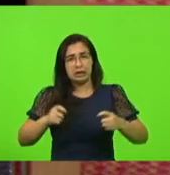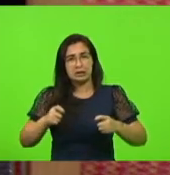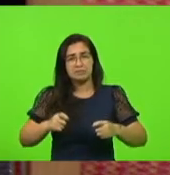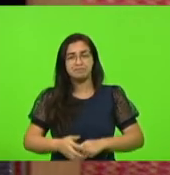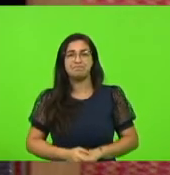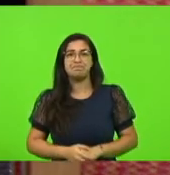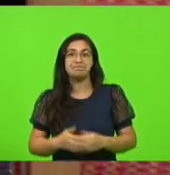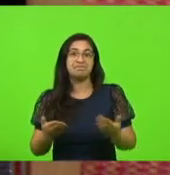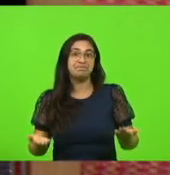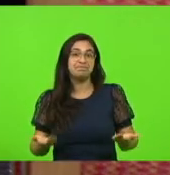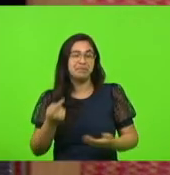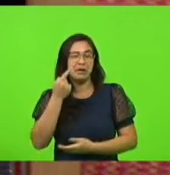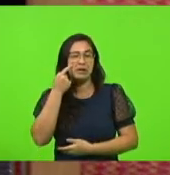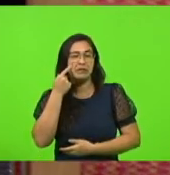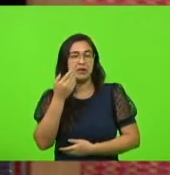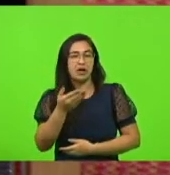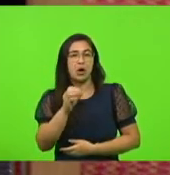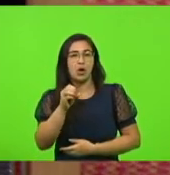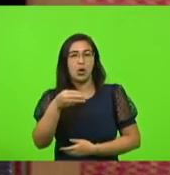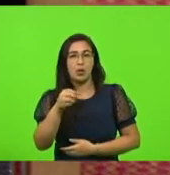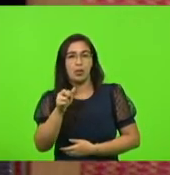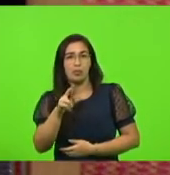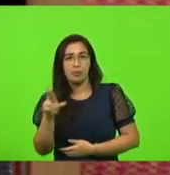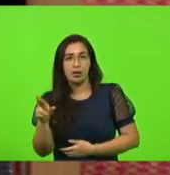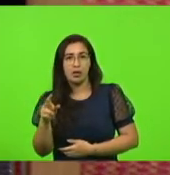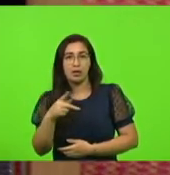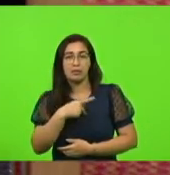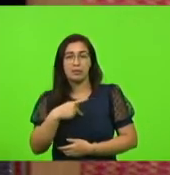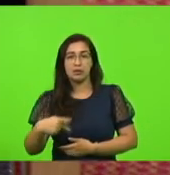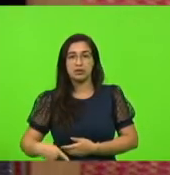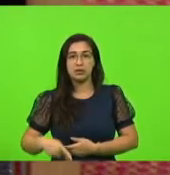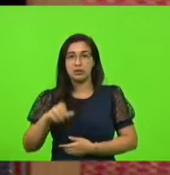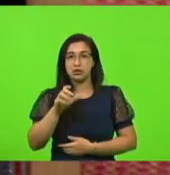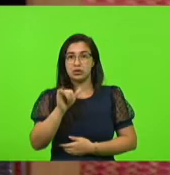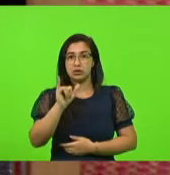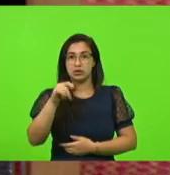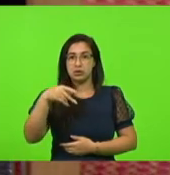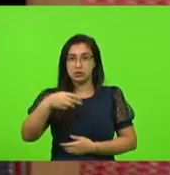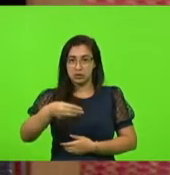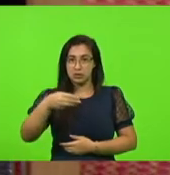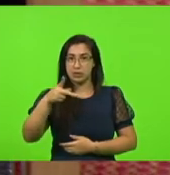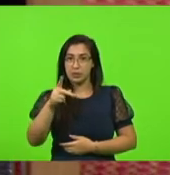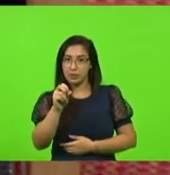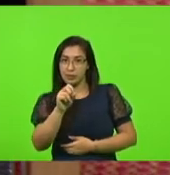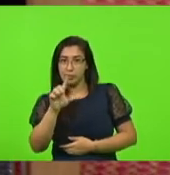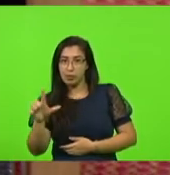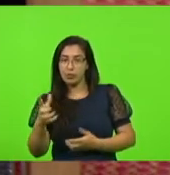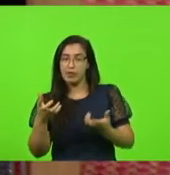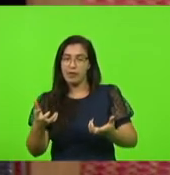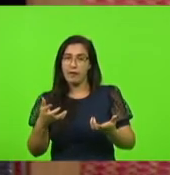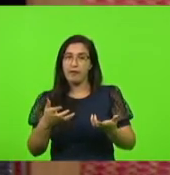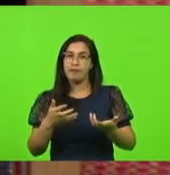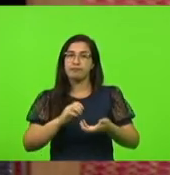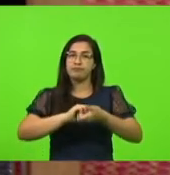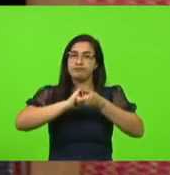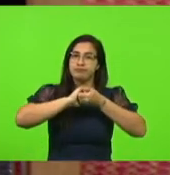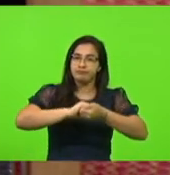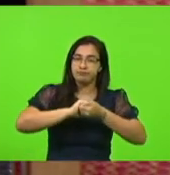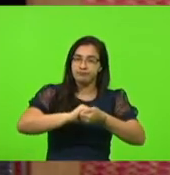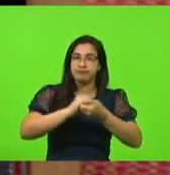o Elmar, presidente do Simpol, e quero fazer essa saudação a ele,